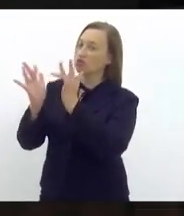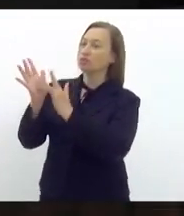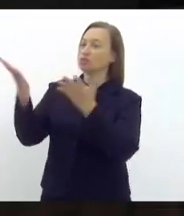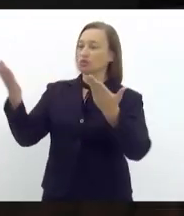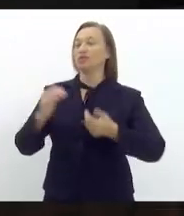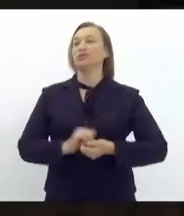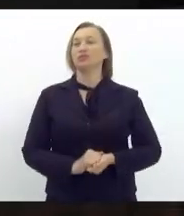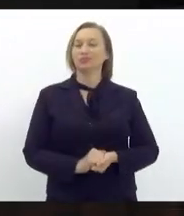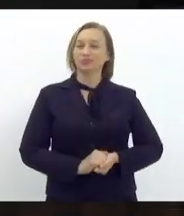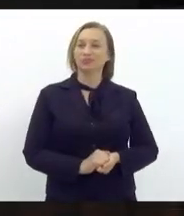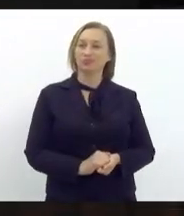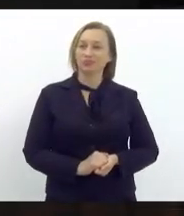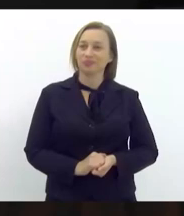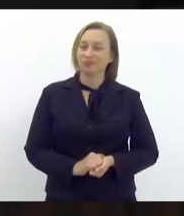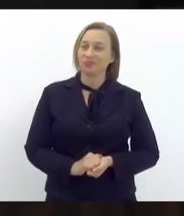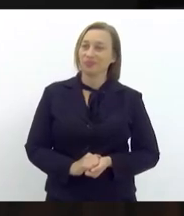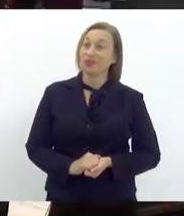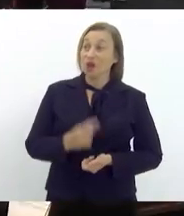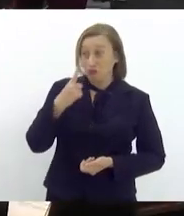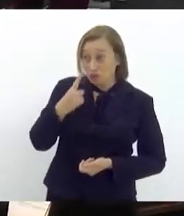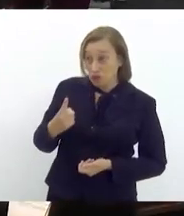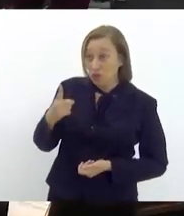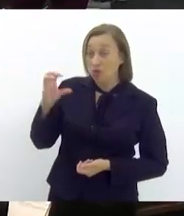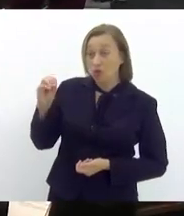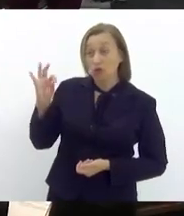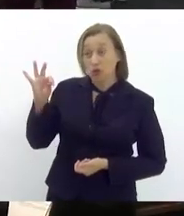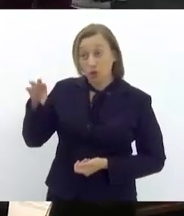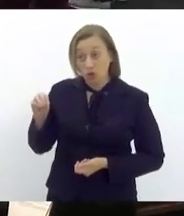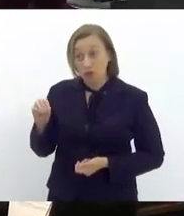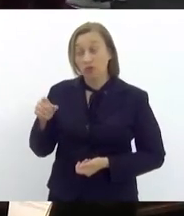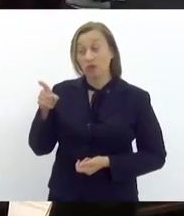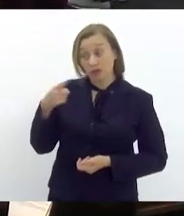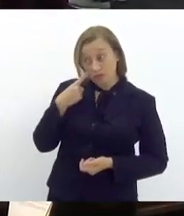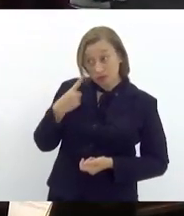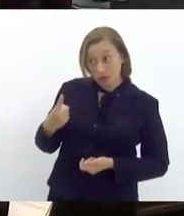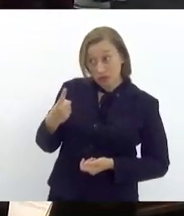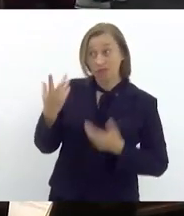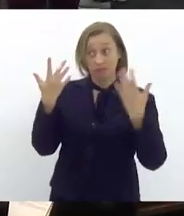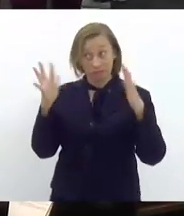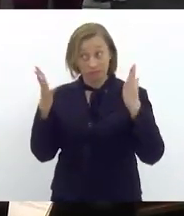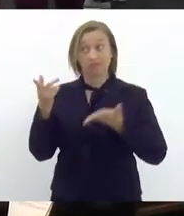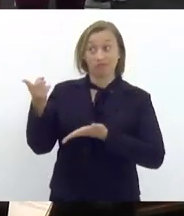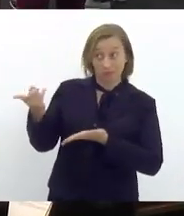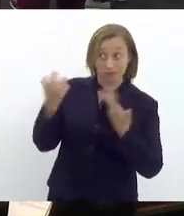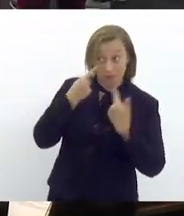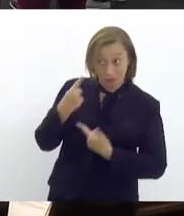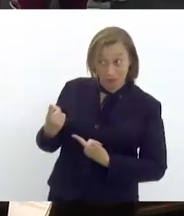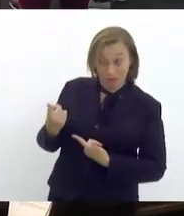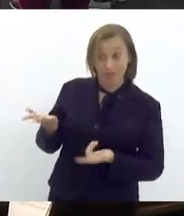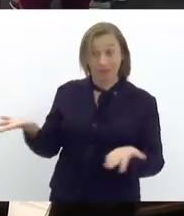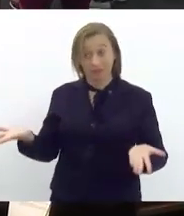bem viu viu Ottoni o vossa excelência está prestigiado você viu